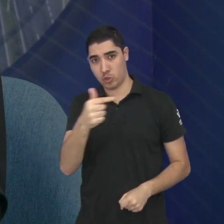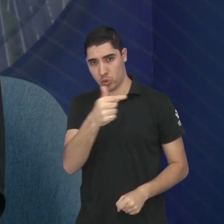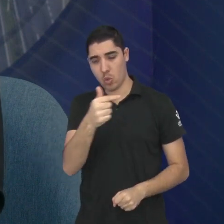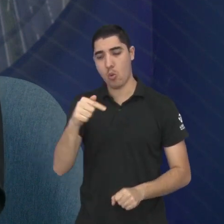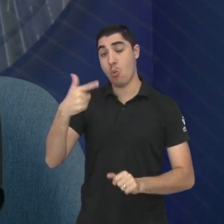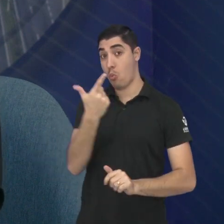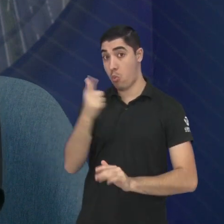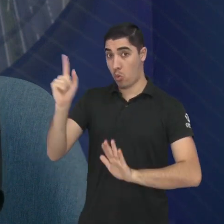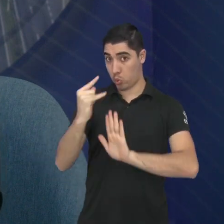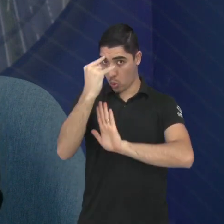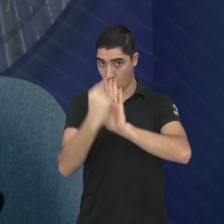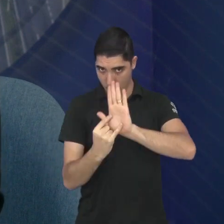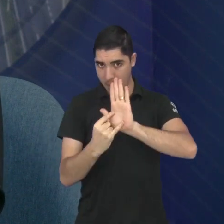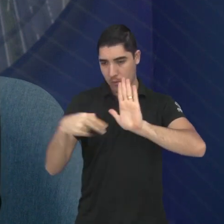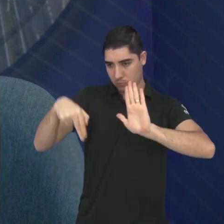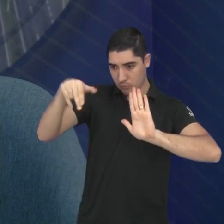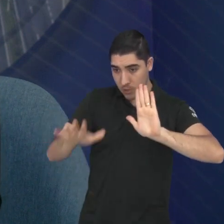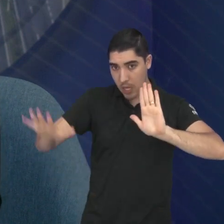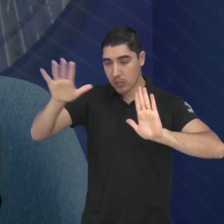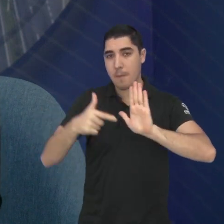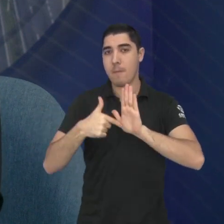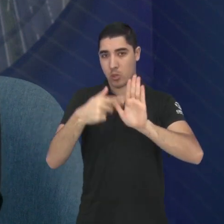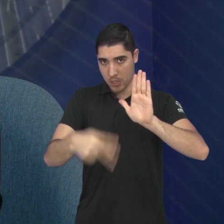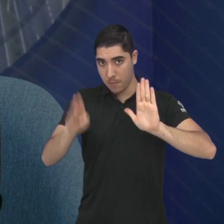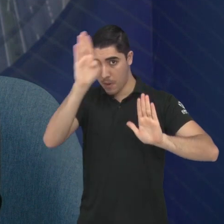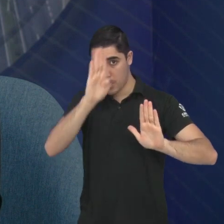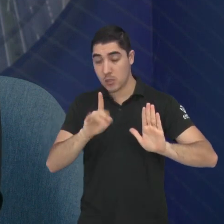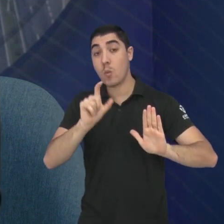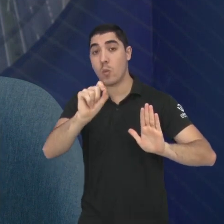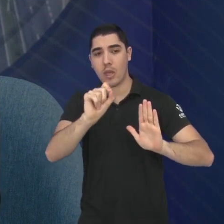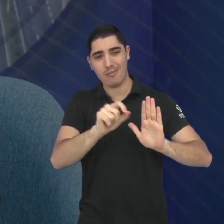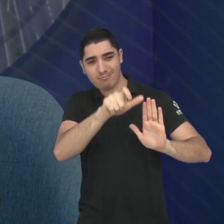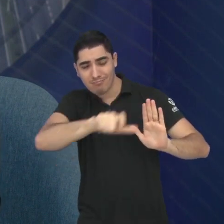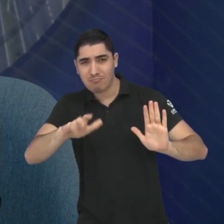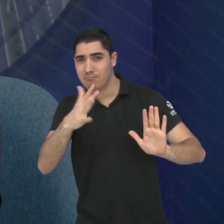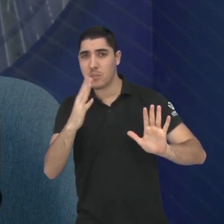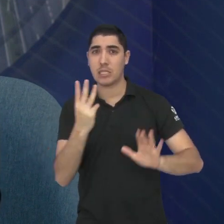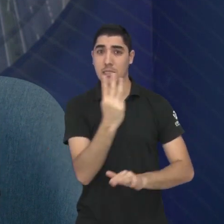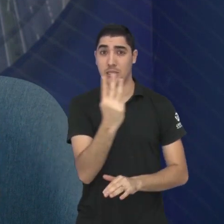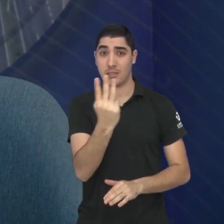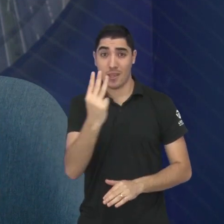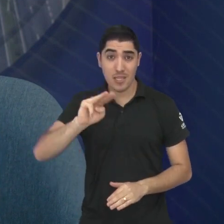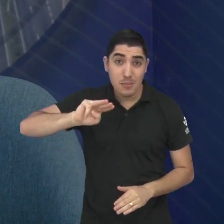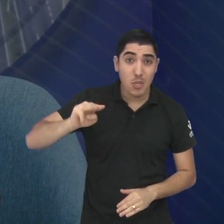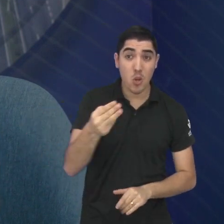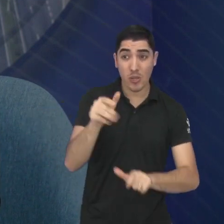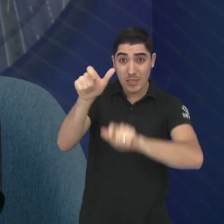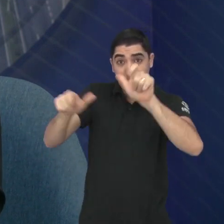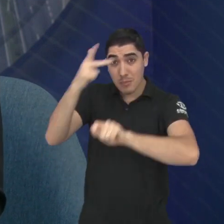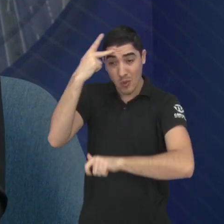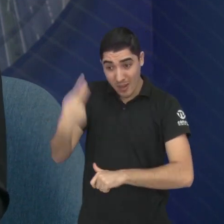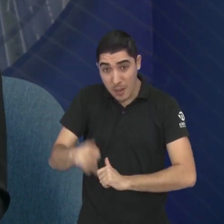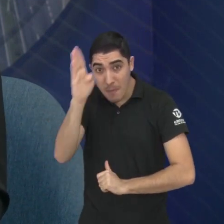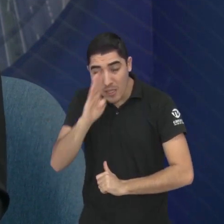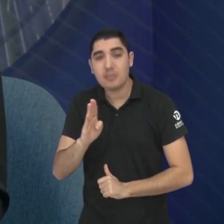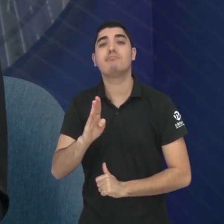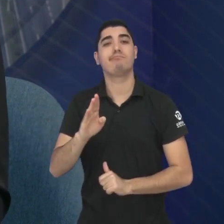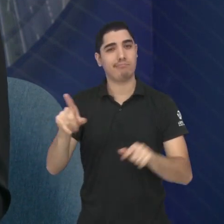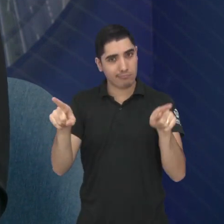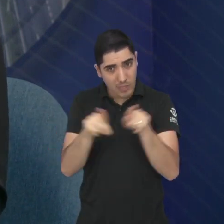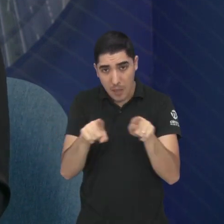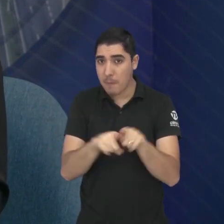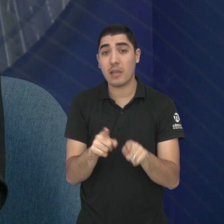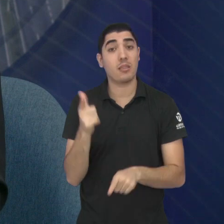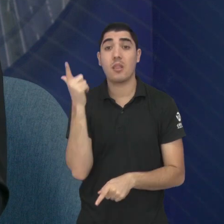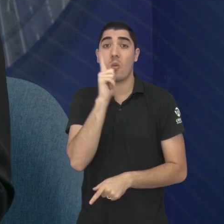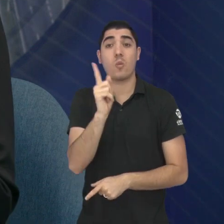inquérito nacional sobre insegurança alimentar, pelo menos 33 milhões de brasileiros viviam em situação de